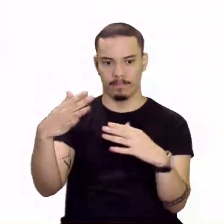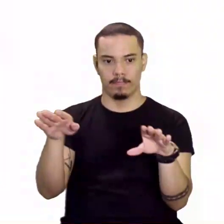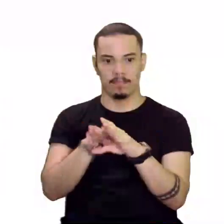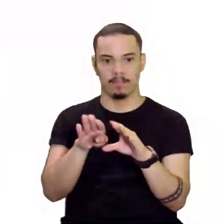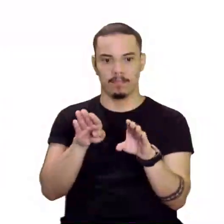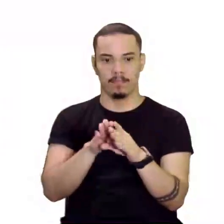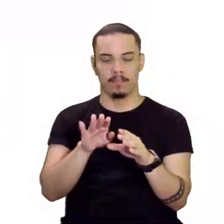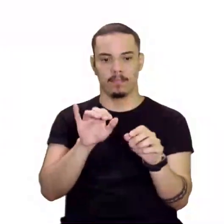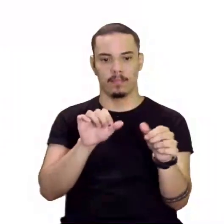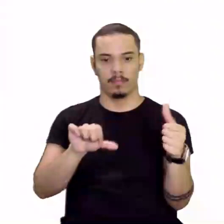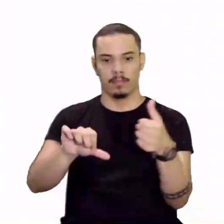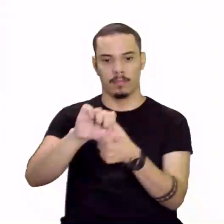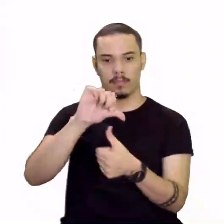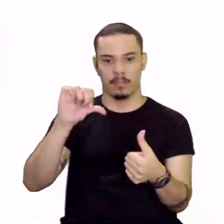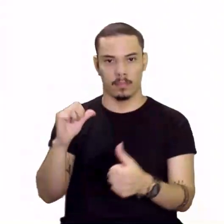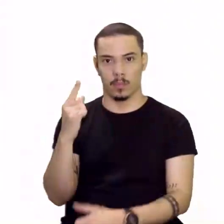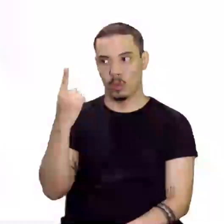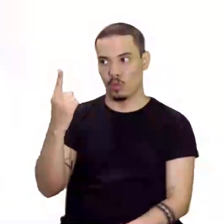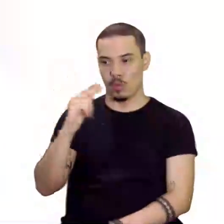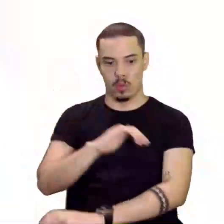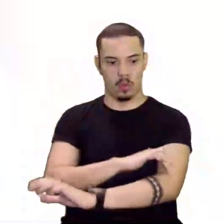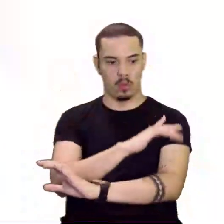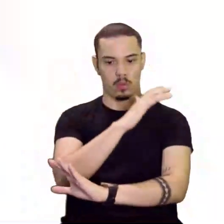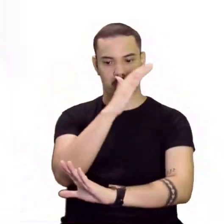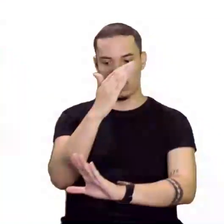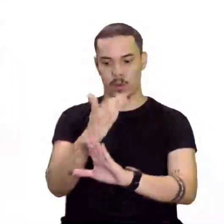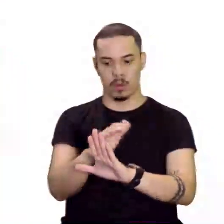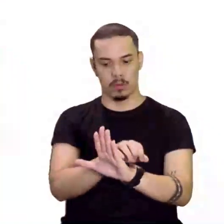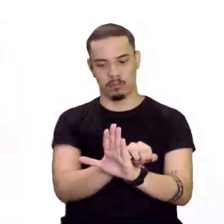a transformação de uma montanha.